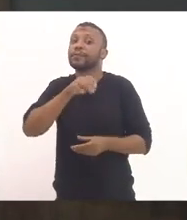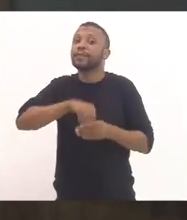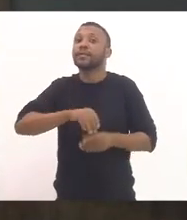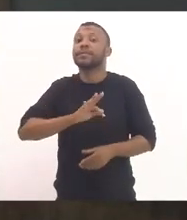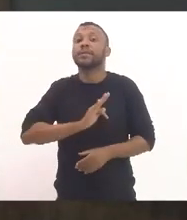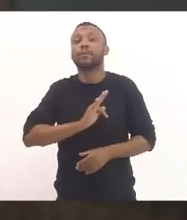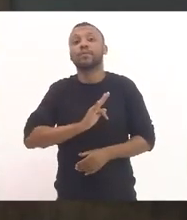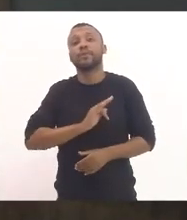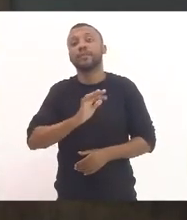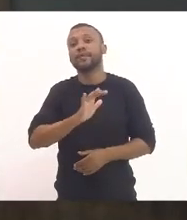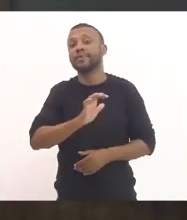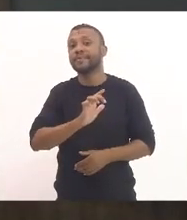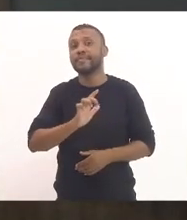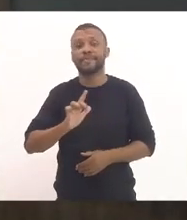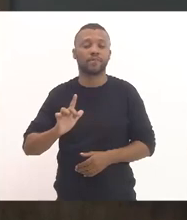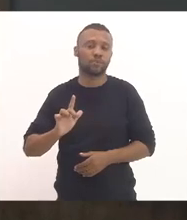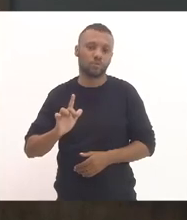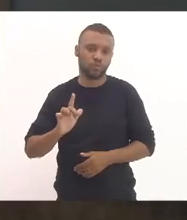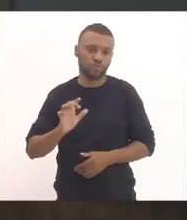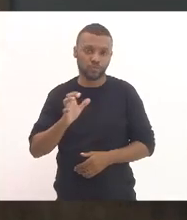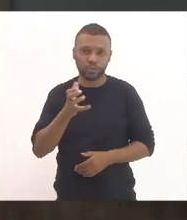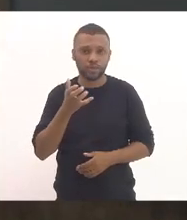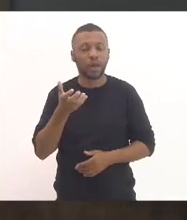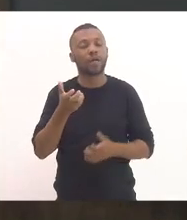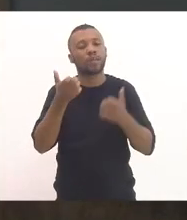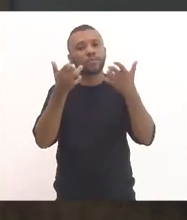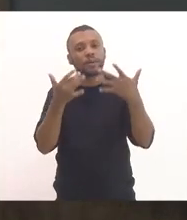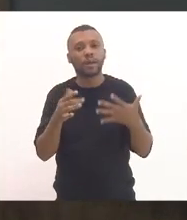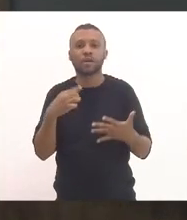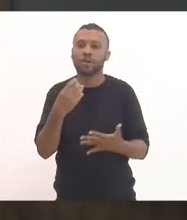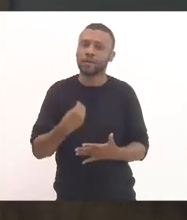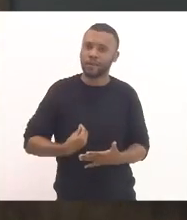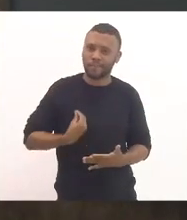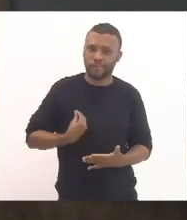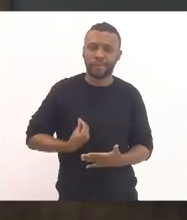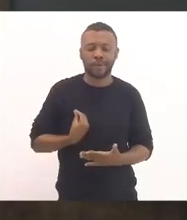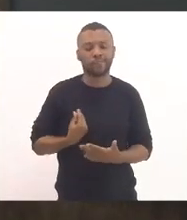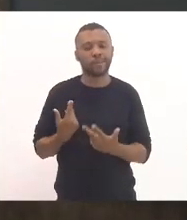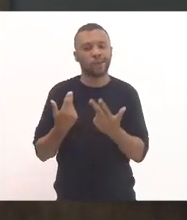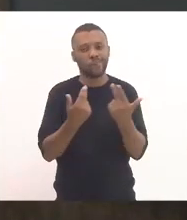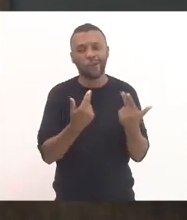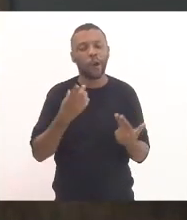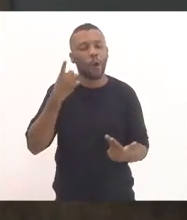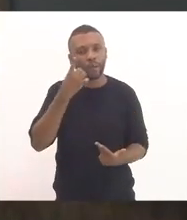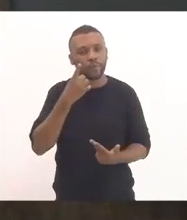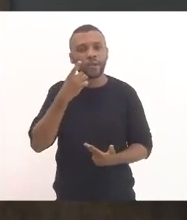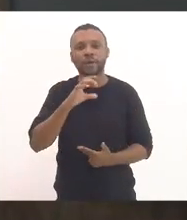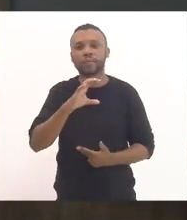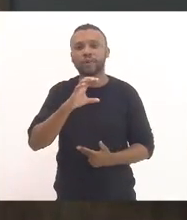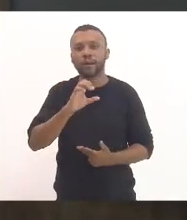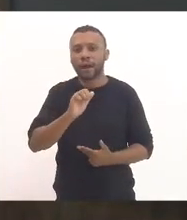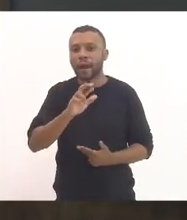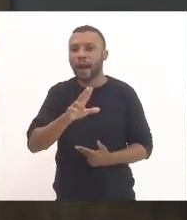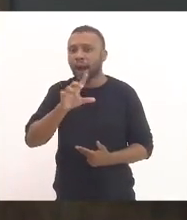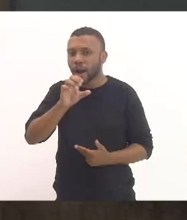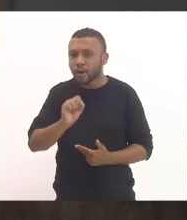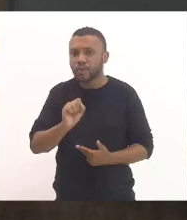Polícia Civil e eu quero dizer que nós estamos vivendo conforme o deputado o cargo disse